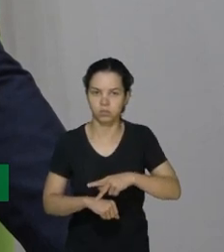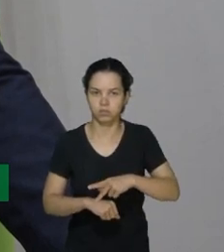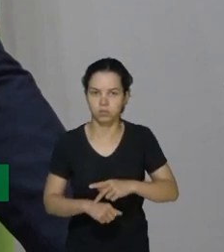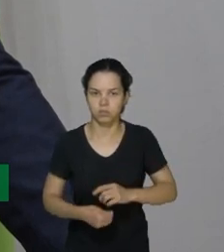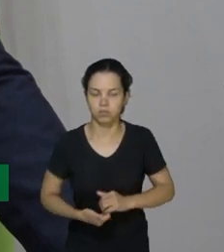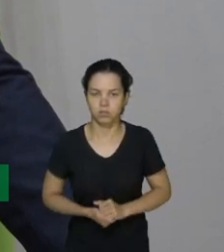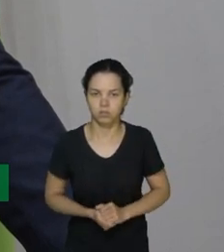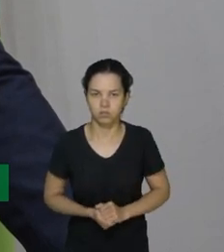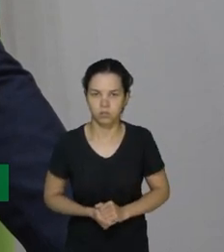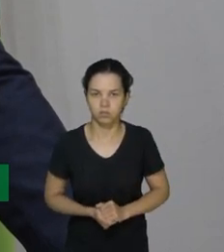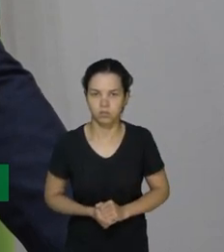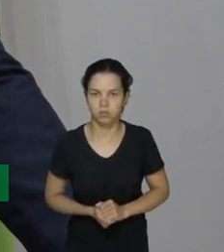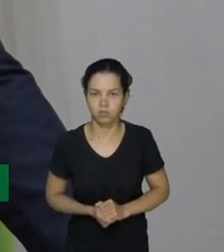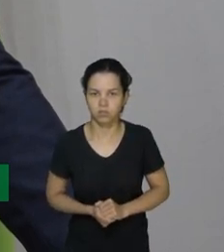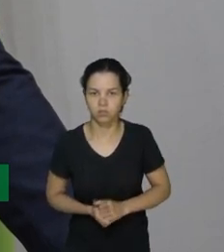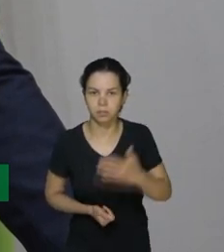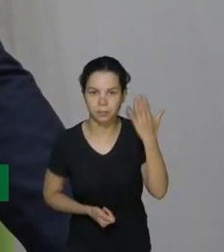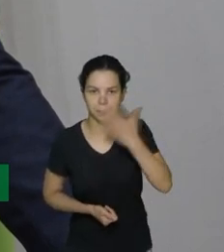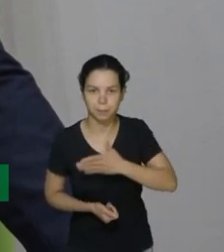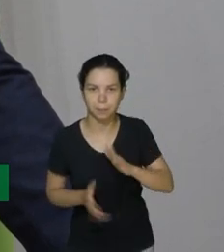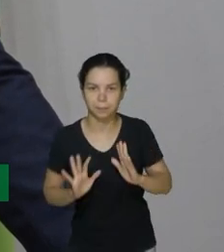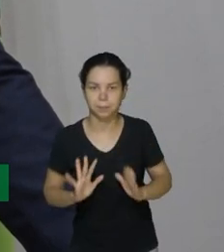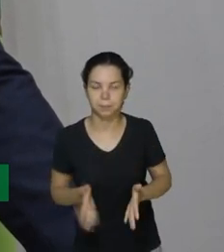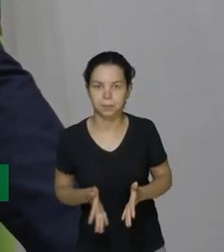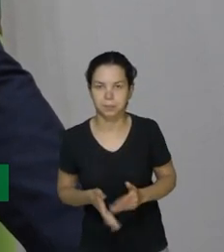Foi colocado à prova.